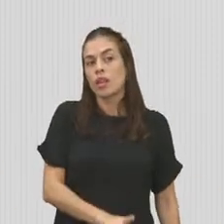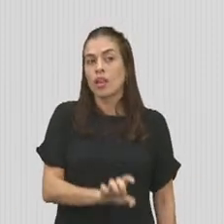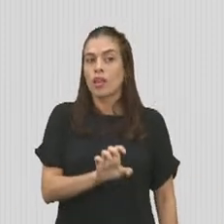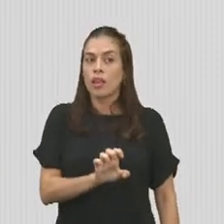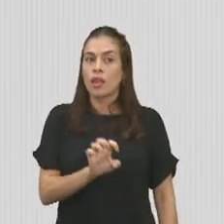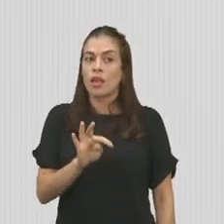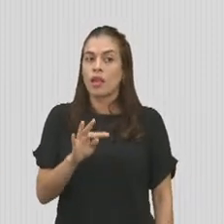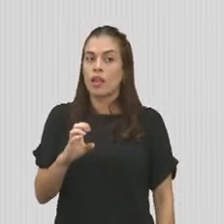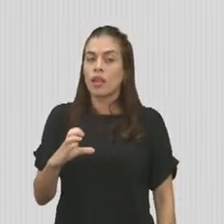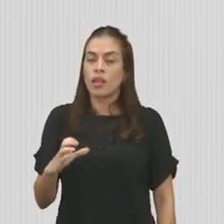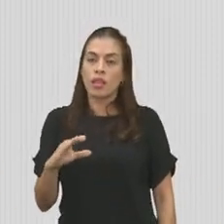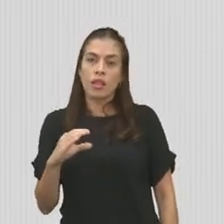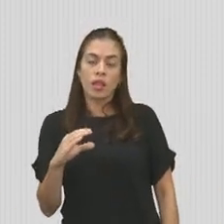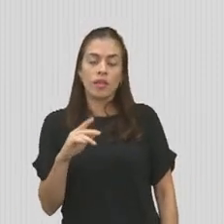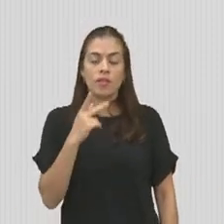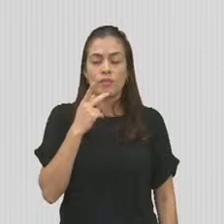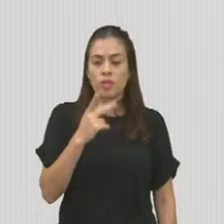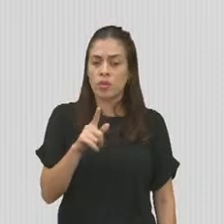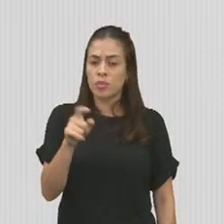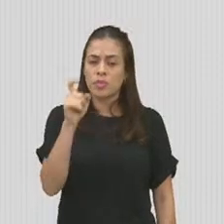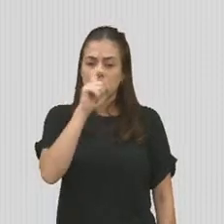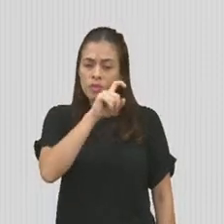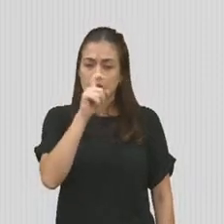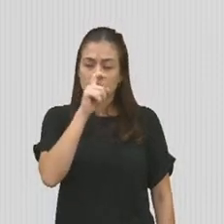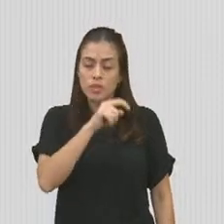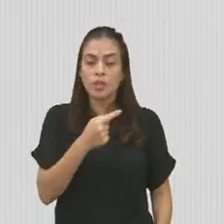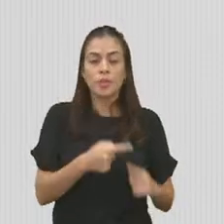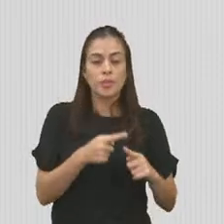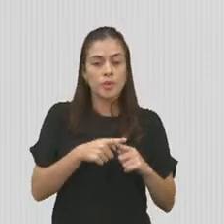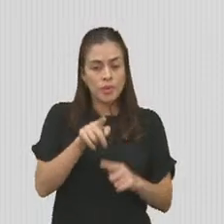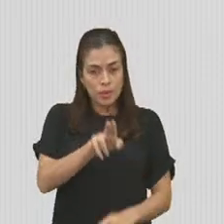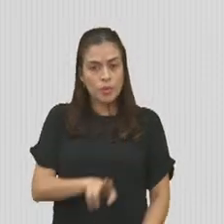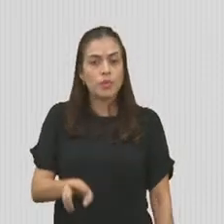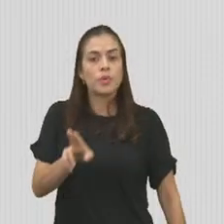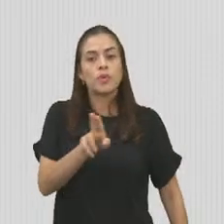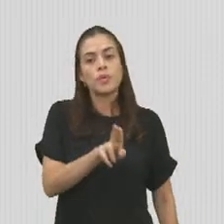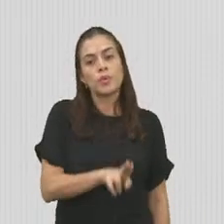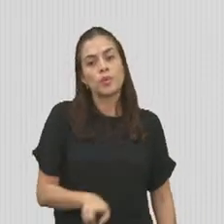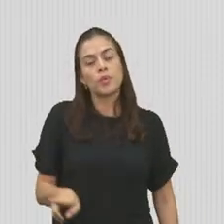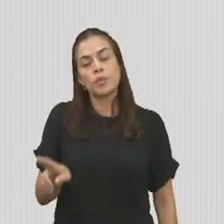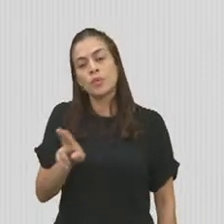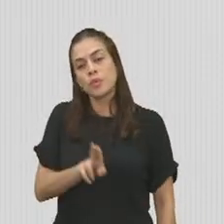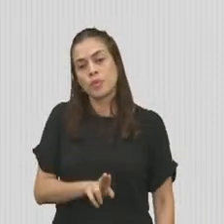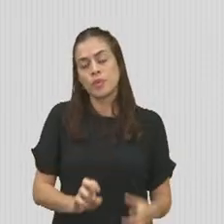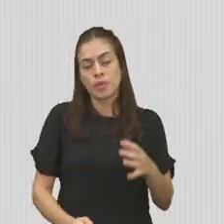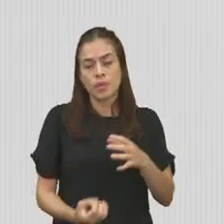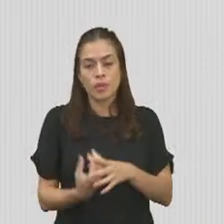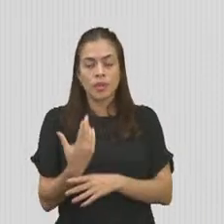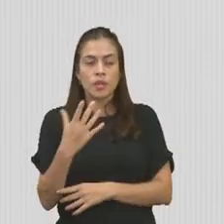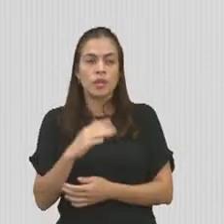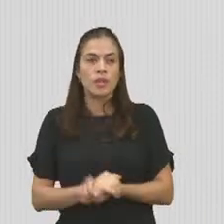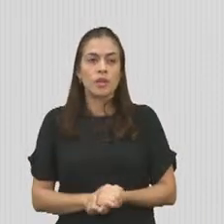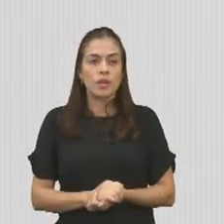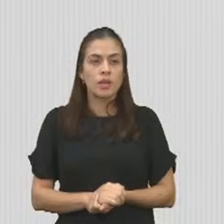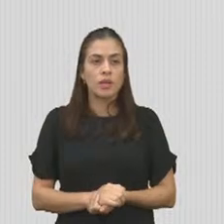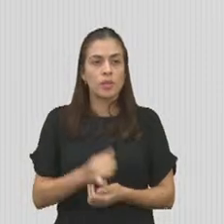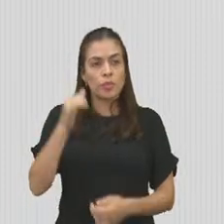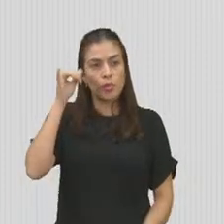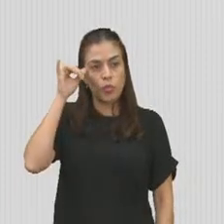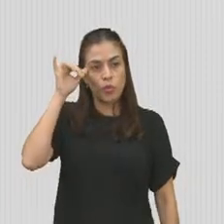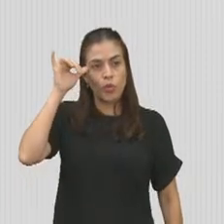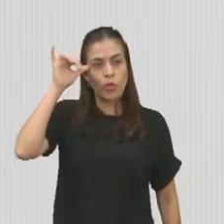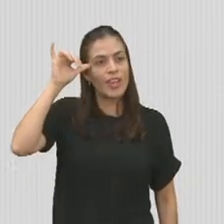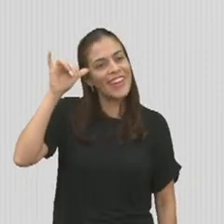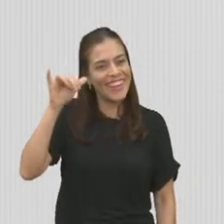disse que isso não é uma verdade, que essa área é sim utilizada para fazer, para criação de gado de corte, para criação